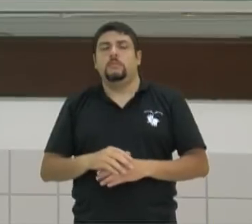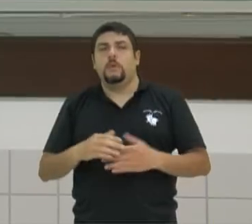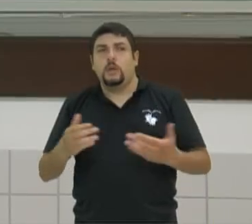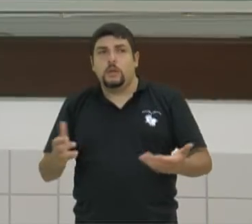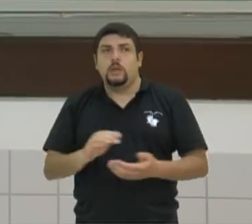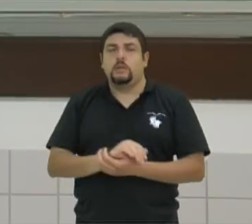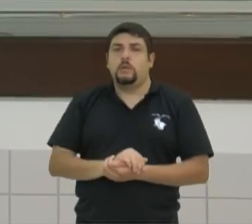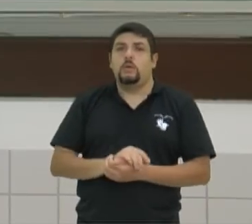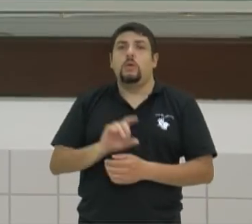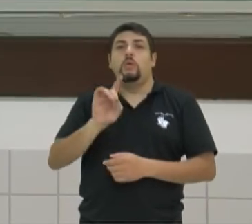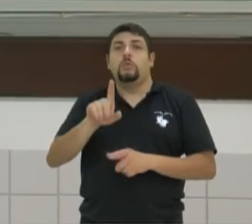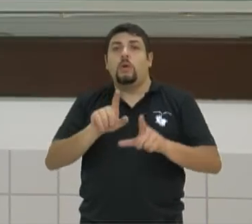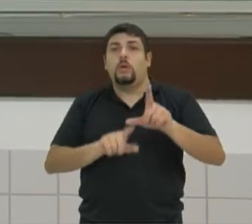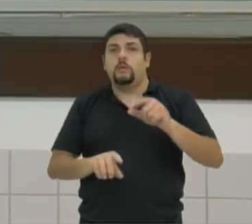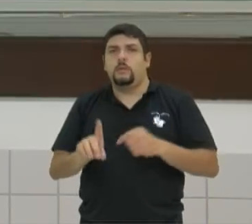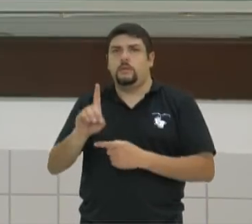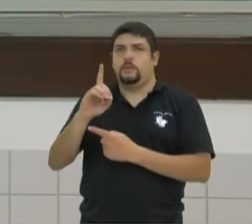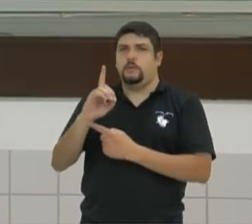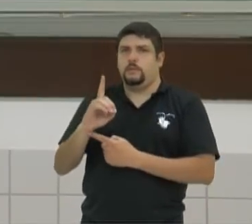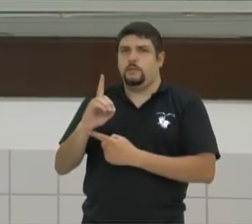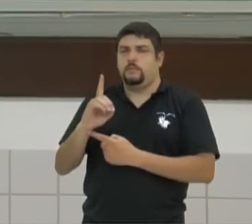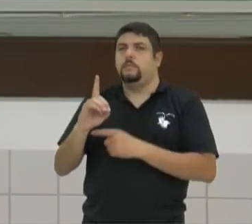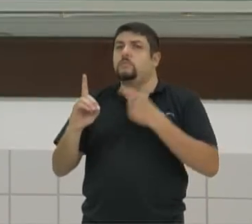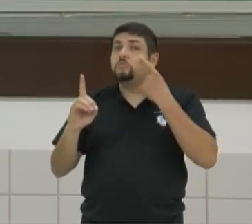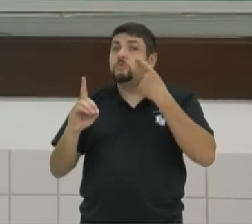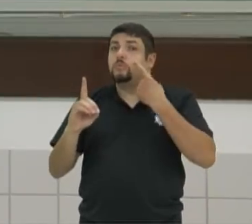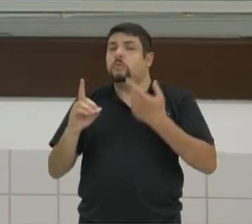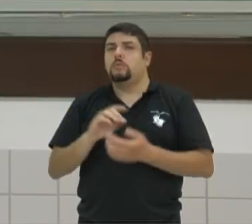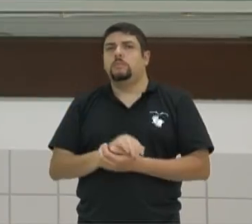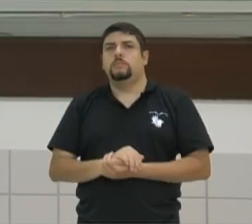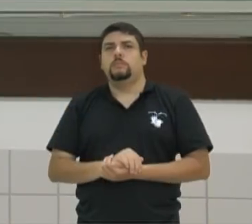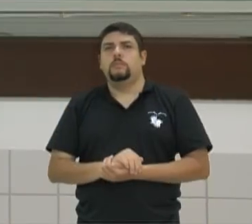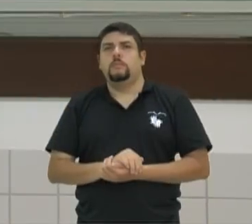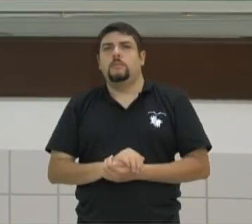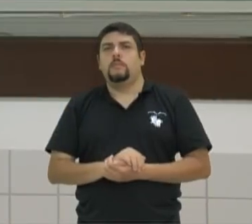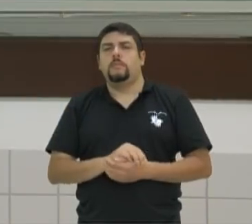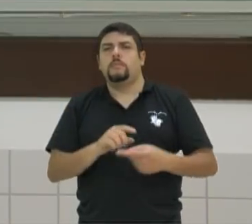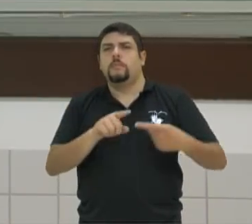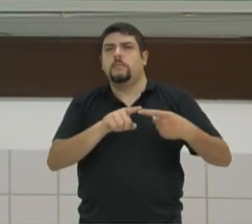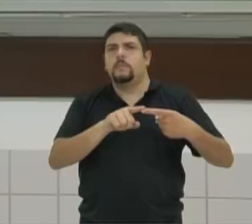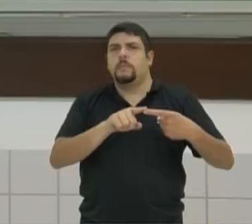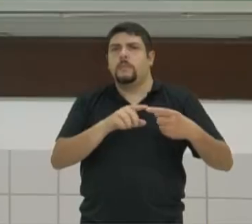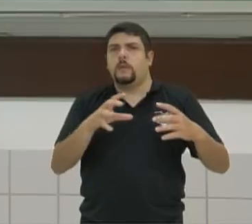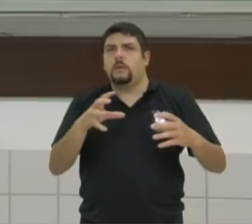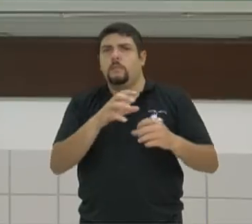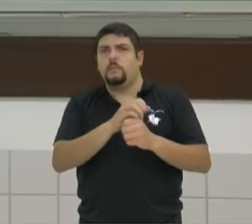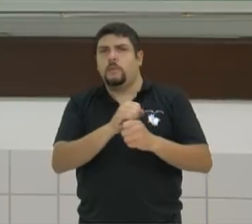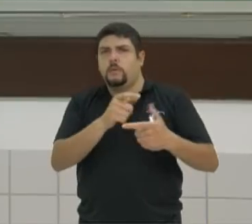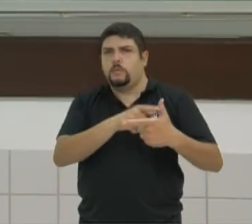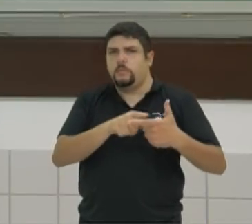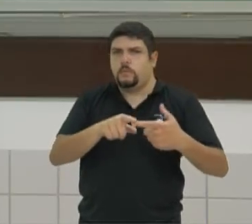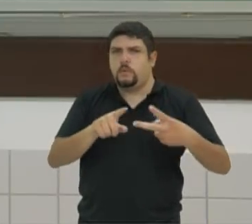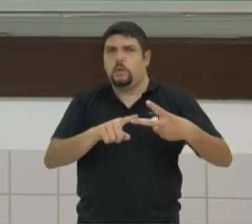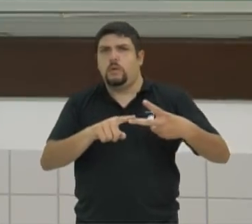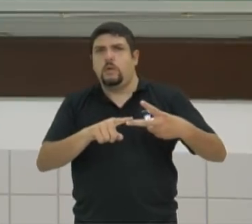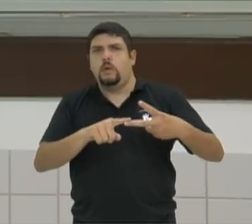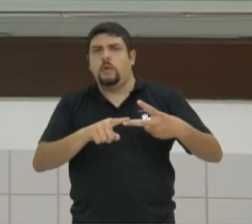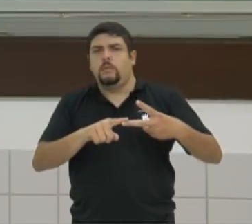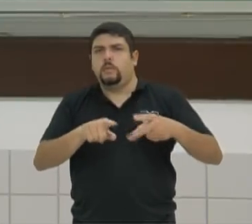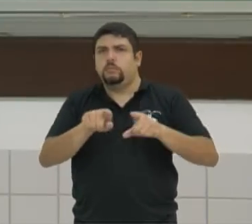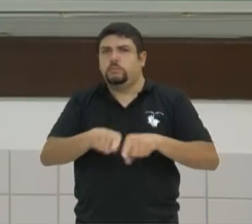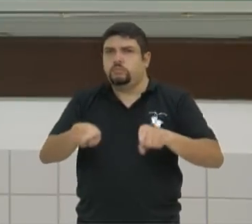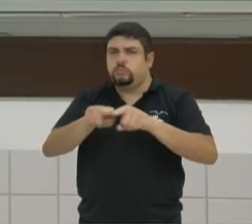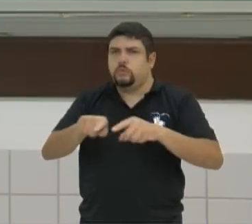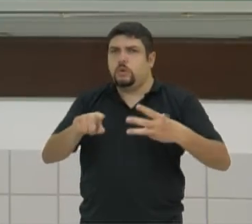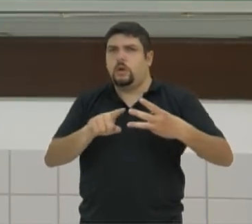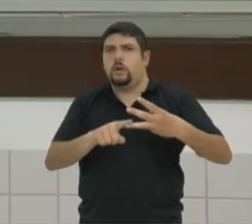não servem, só sobrou a D. Vamos conferir se a D está correta. Média e moda e mediana são medidas de tendência central? Sim, né?